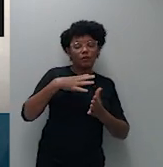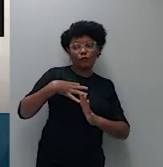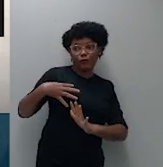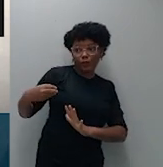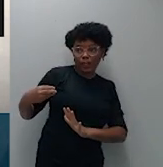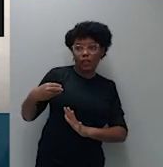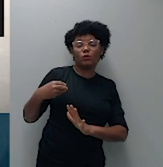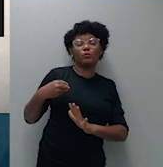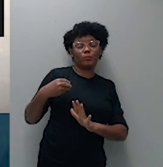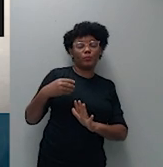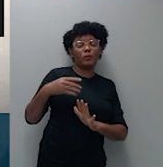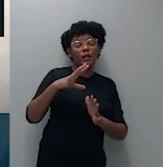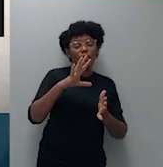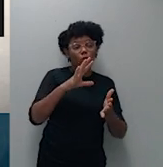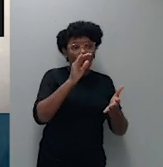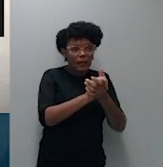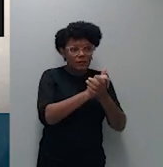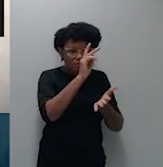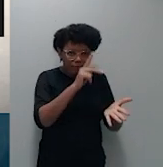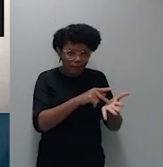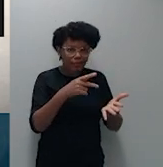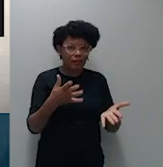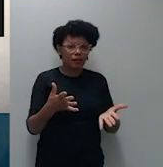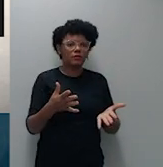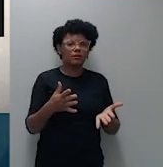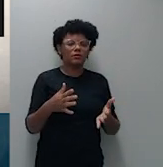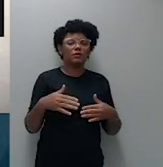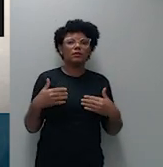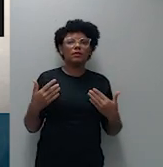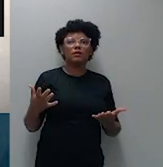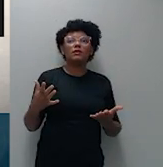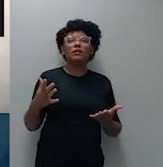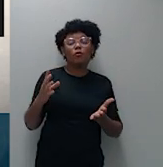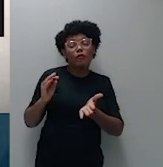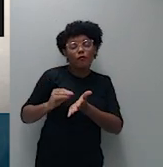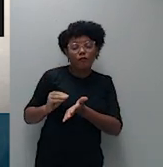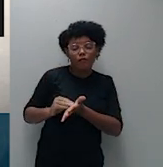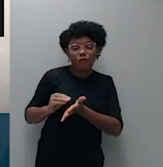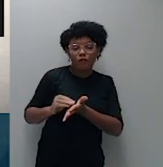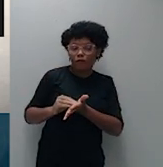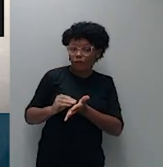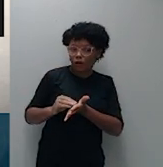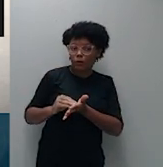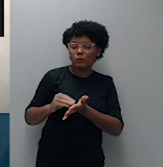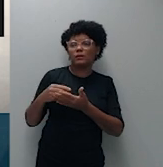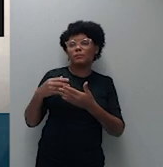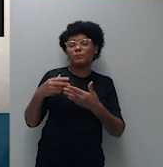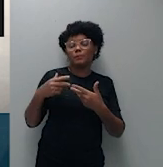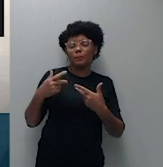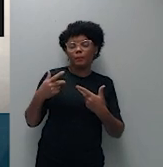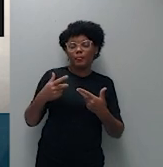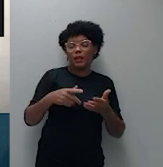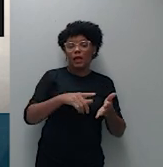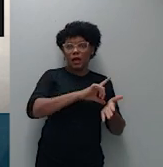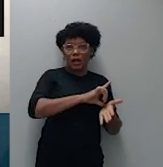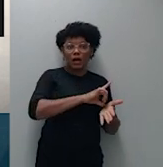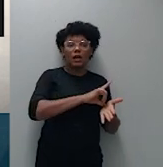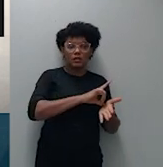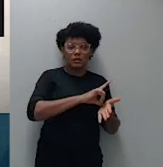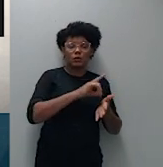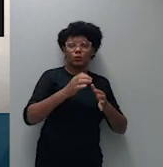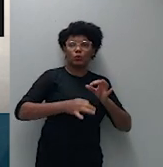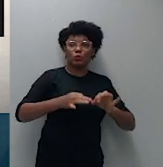Os Herdeiros legítimos e testamentários assim salva algum concreto a posse dos herdeiros